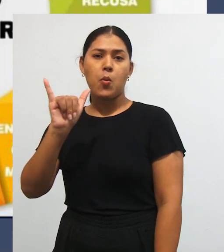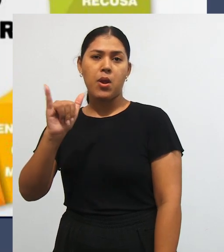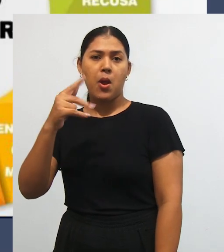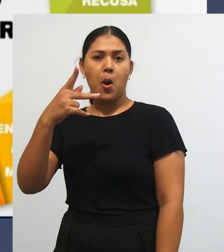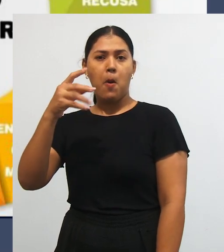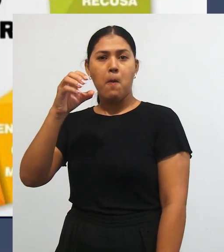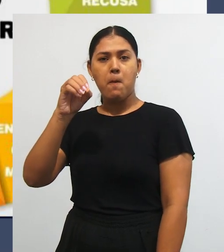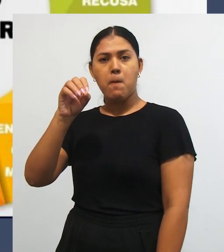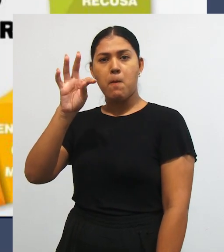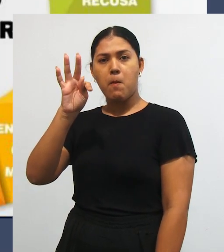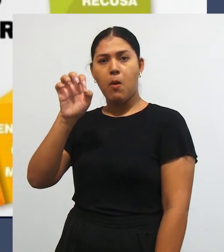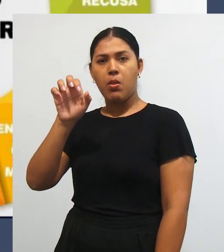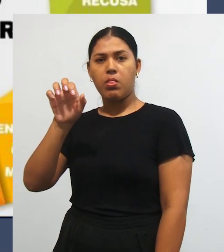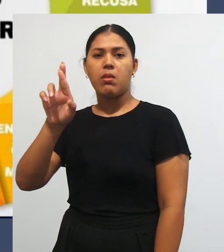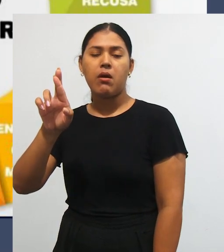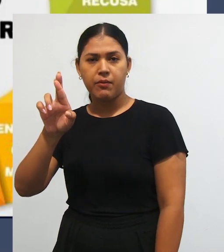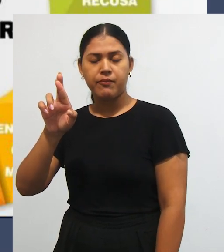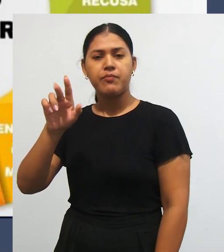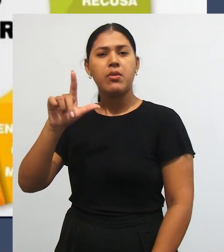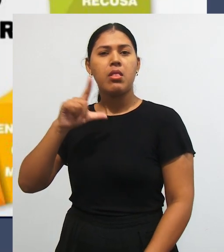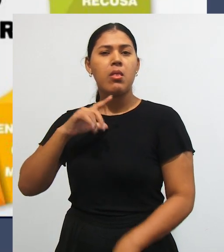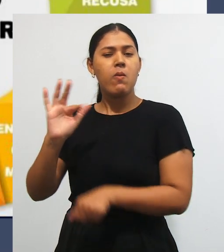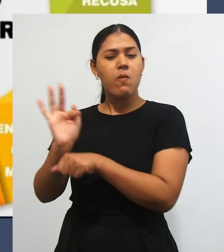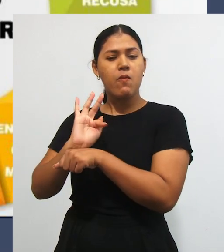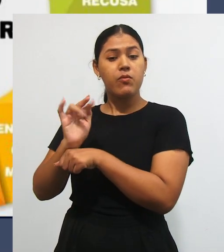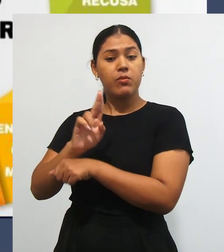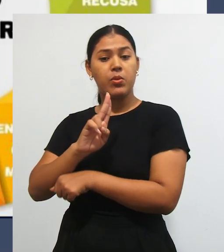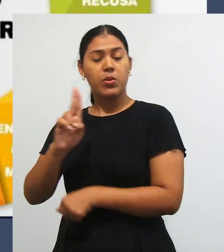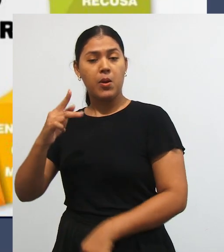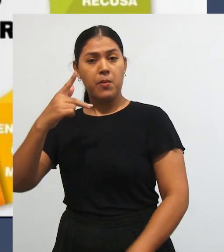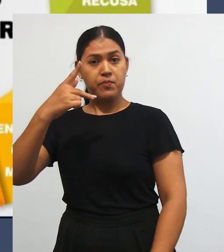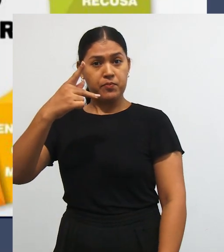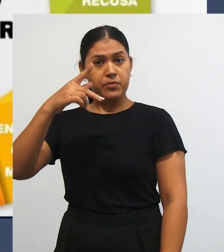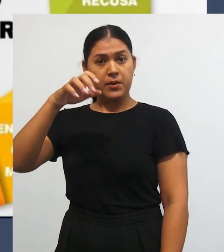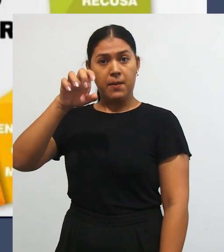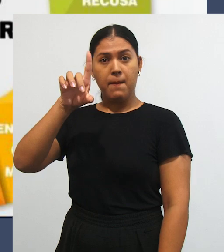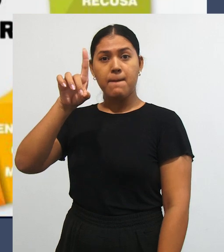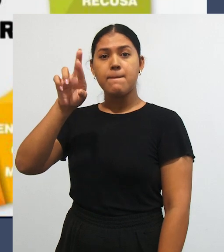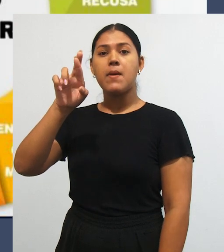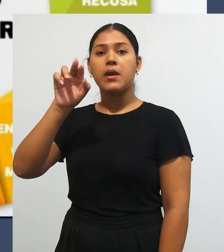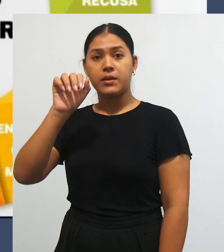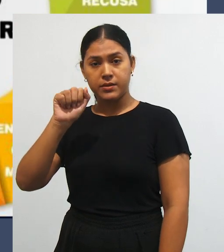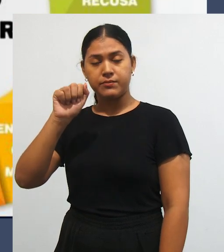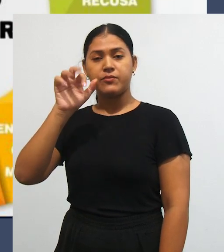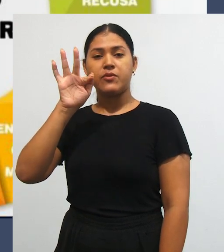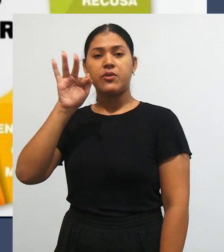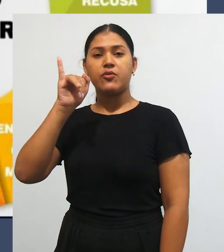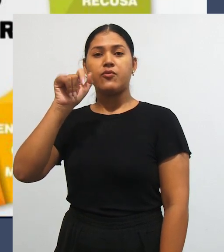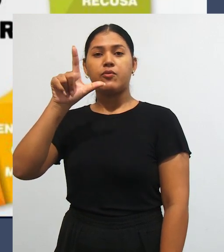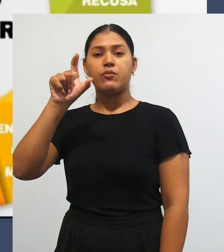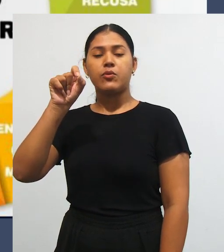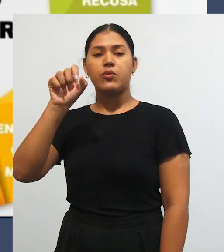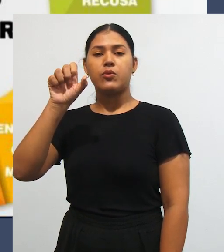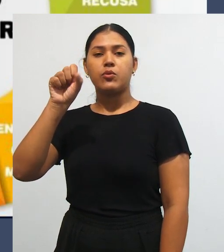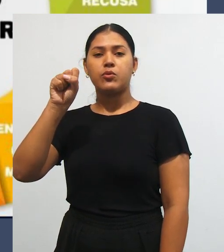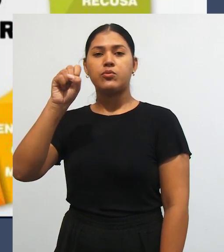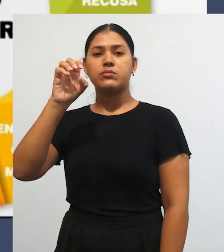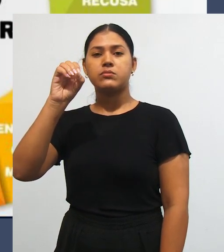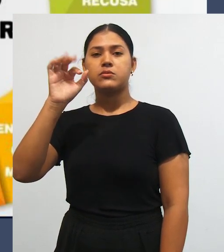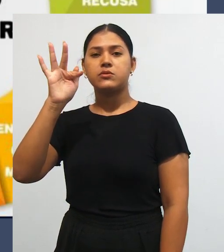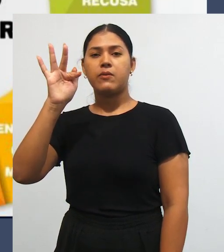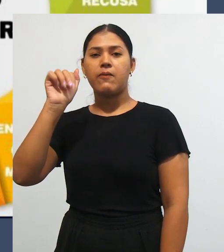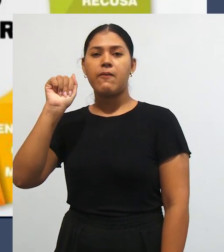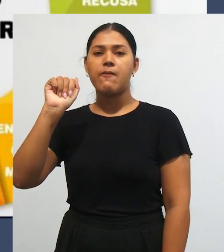não saiu do nada esse nome, né? Pedra Filosofal. A Pedra Filosofal é o próprio herói. É ele